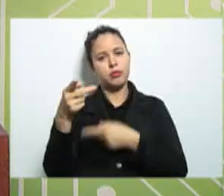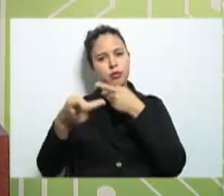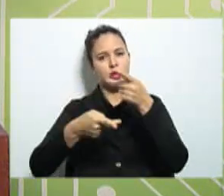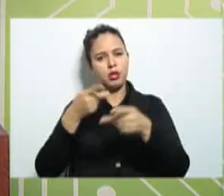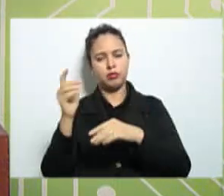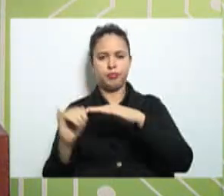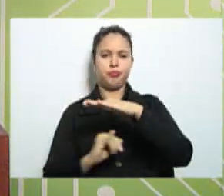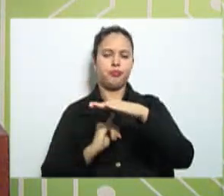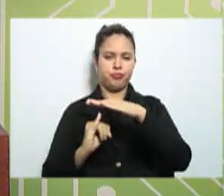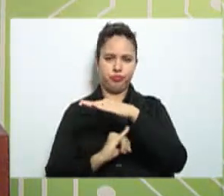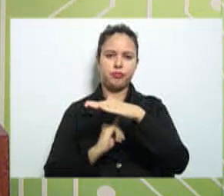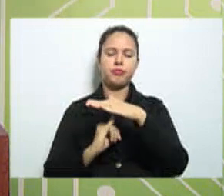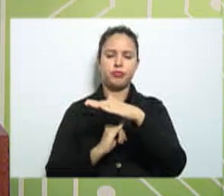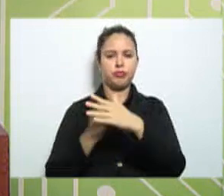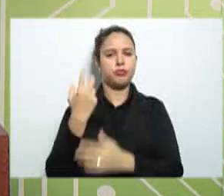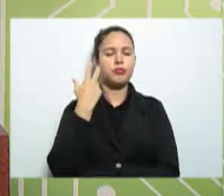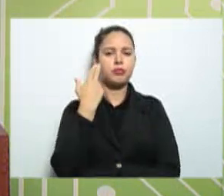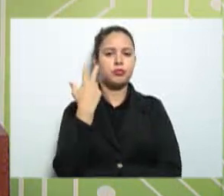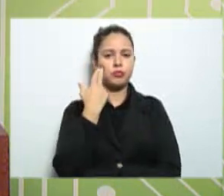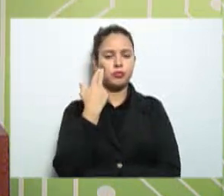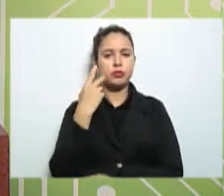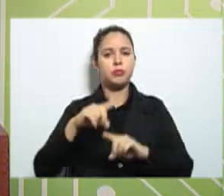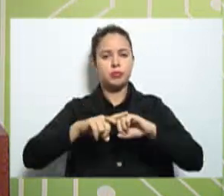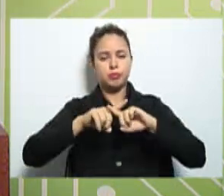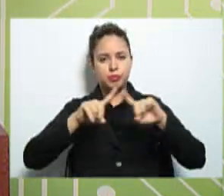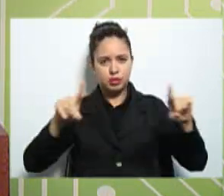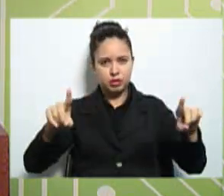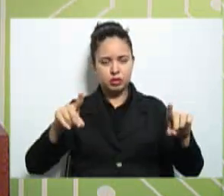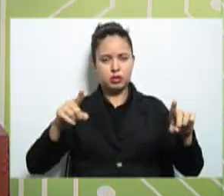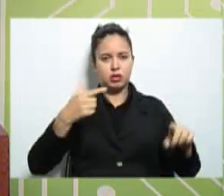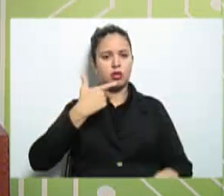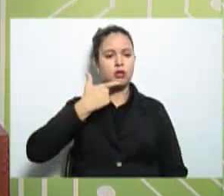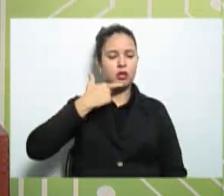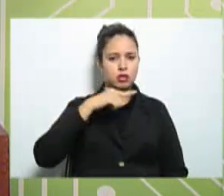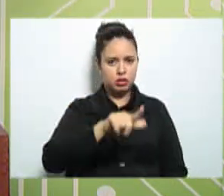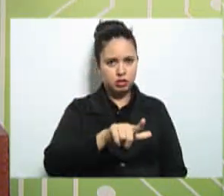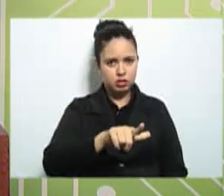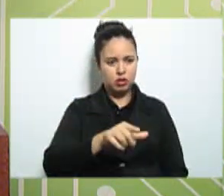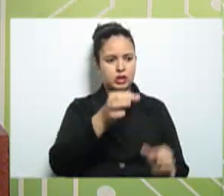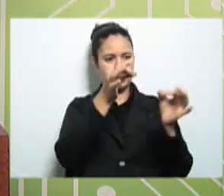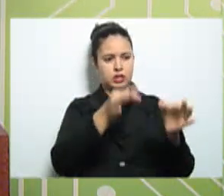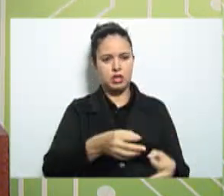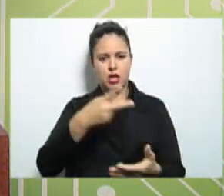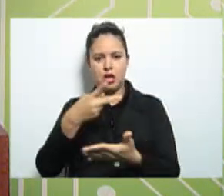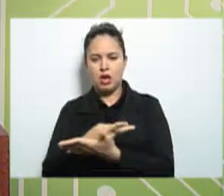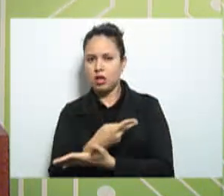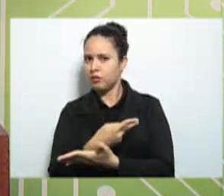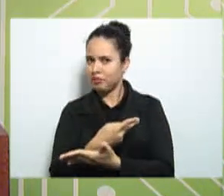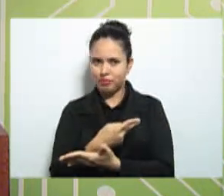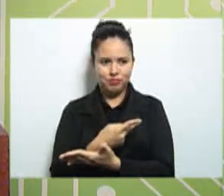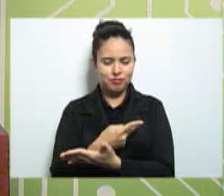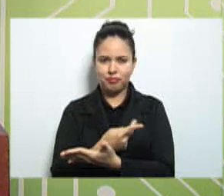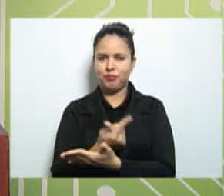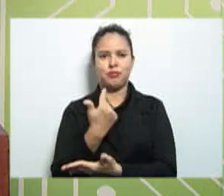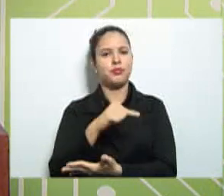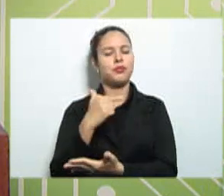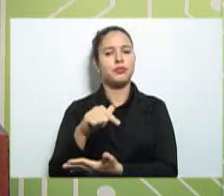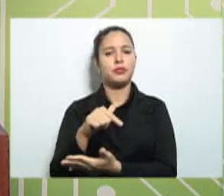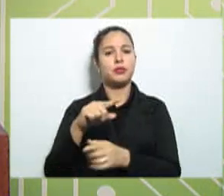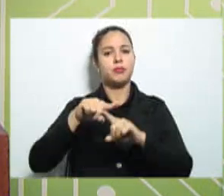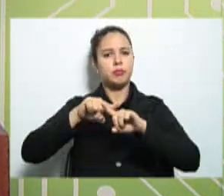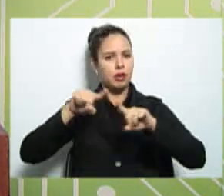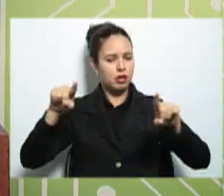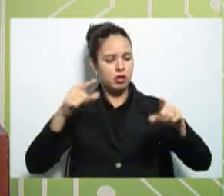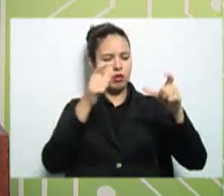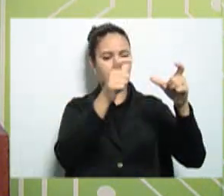quando que na língua não existe certo e nem errado, e sim o adequado e o inadequado. Quando nós vamos nos comunicarmos,